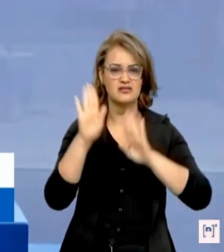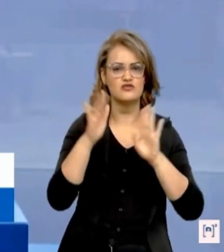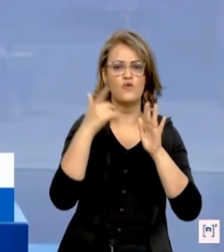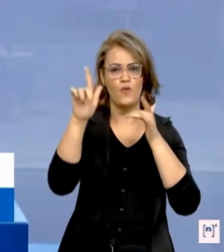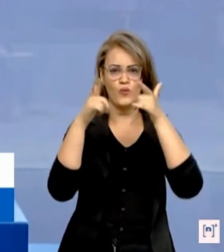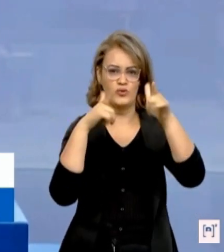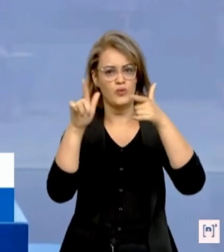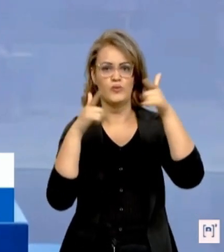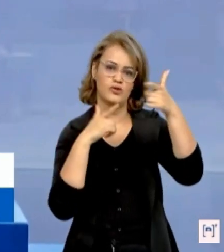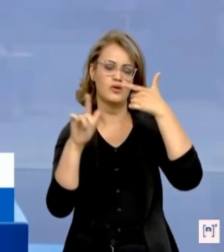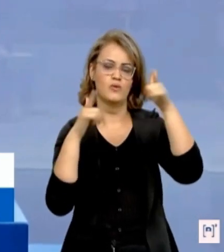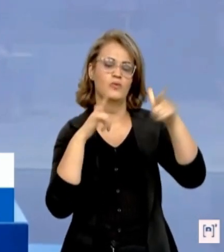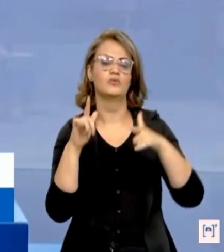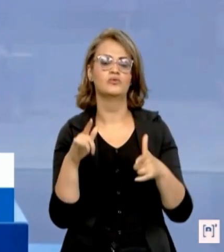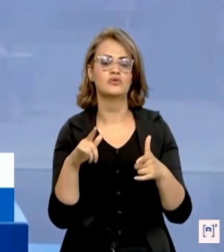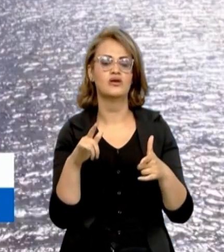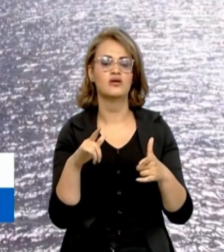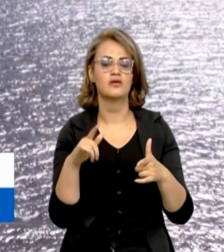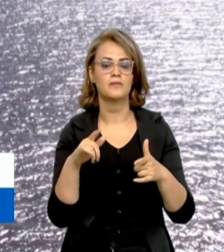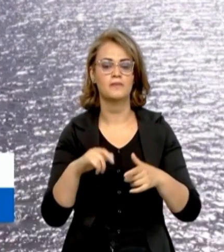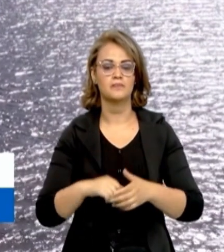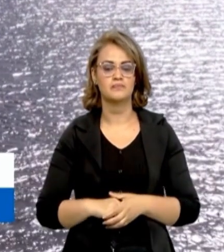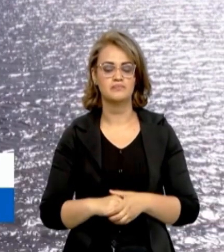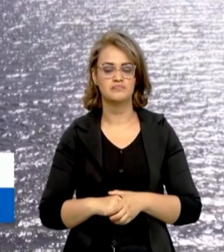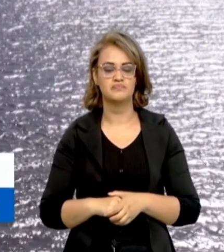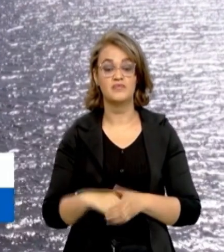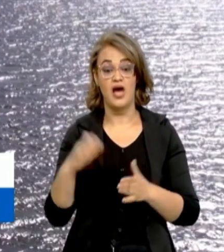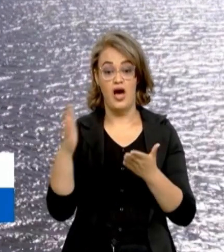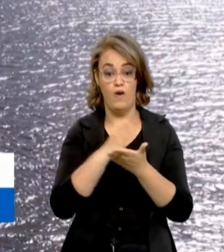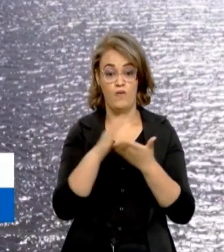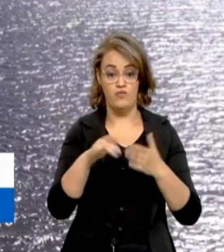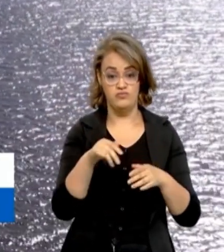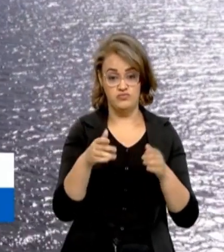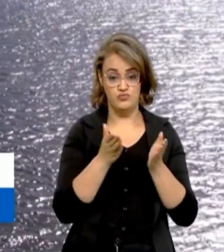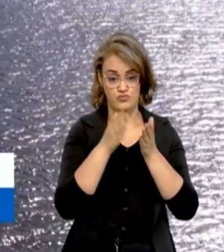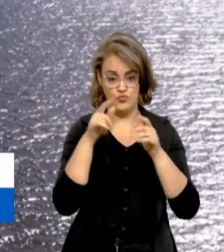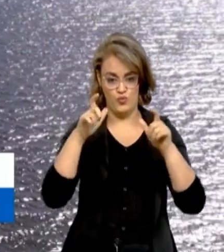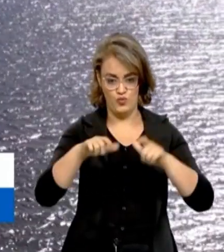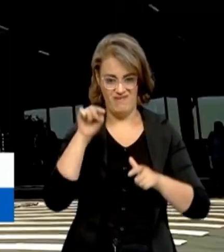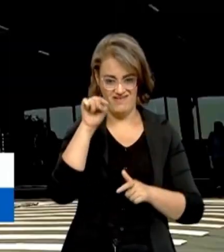primeira concessão de porto organizado. Além dos terminais portuários, em